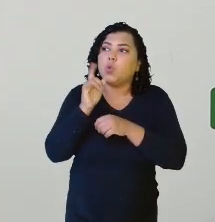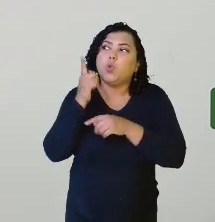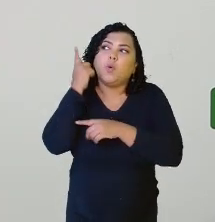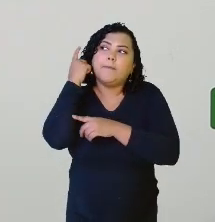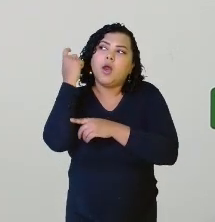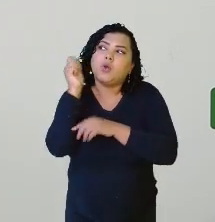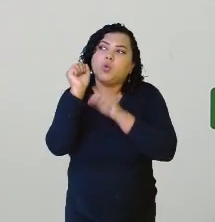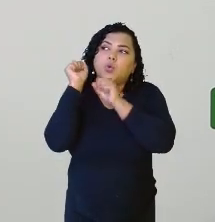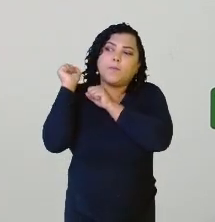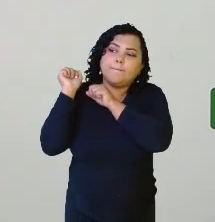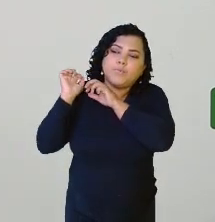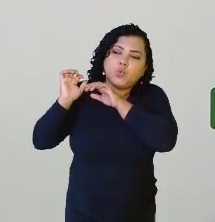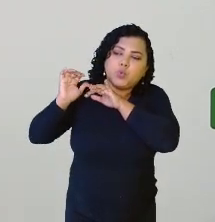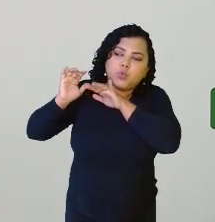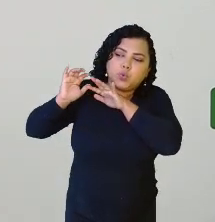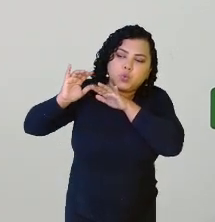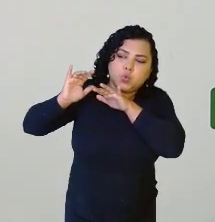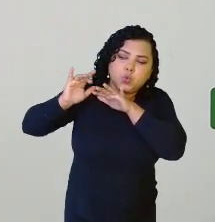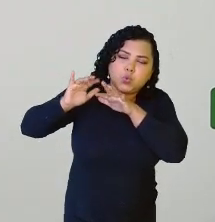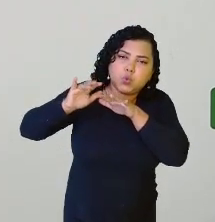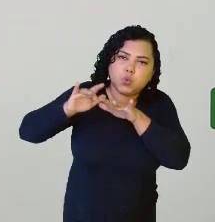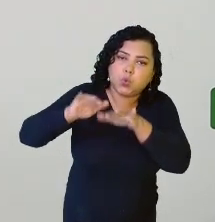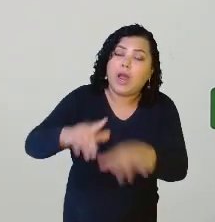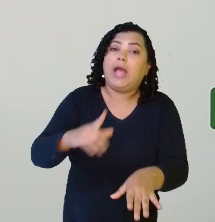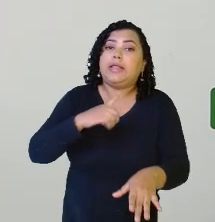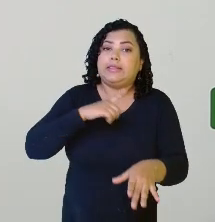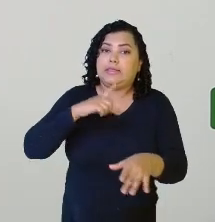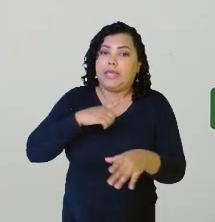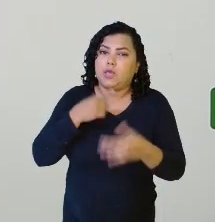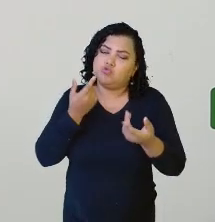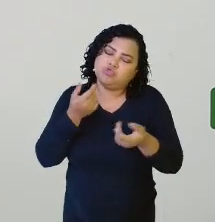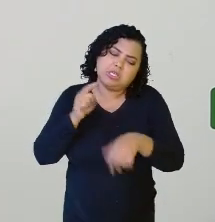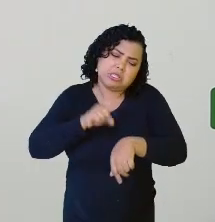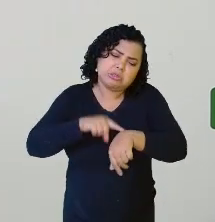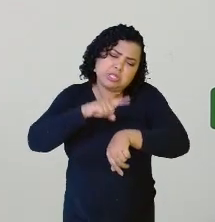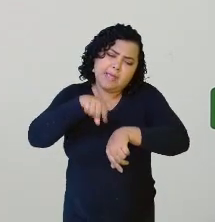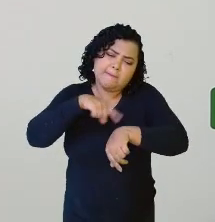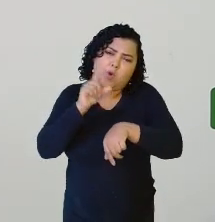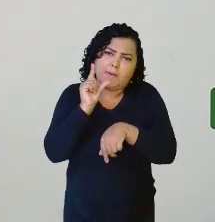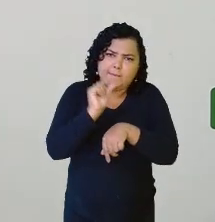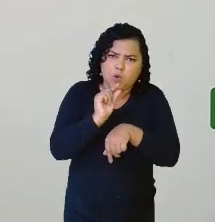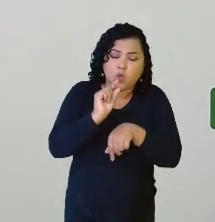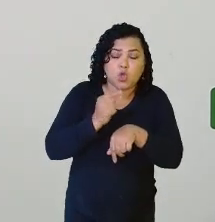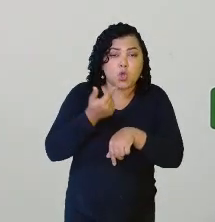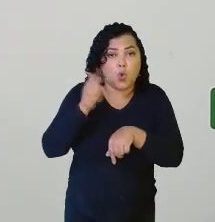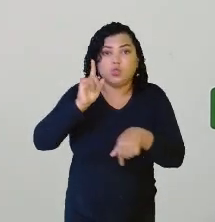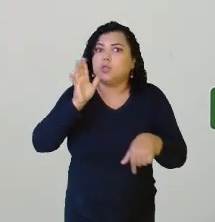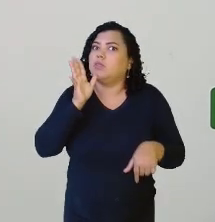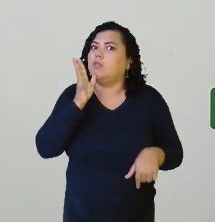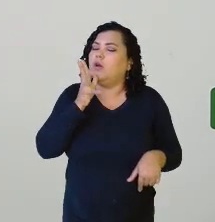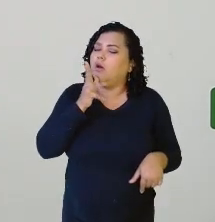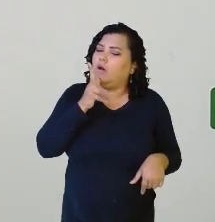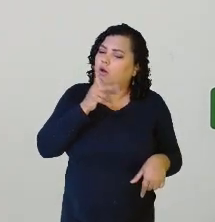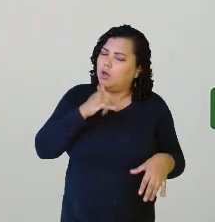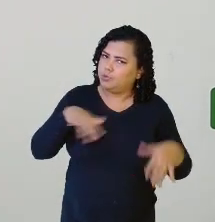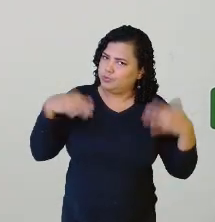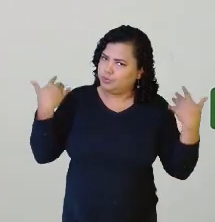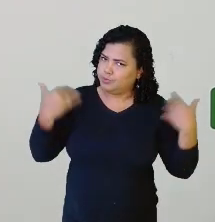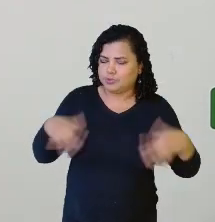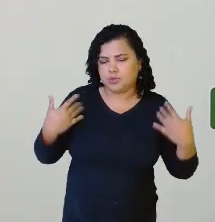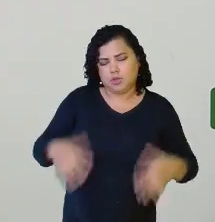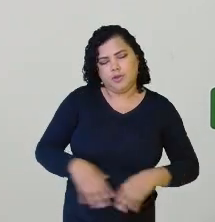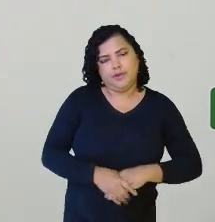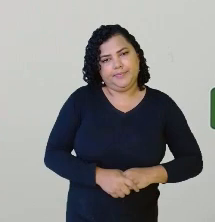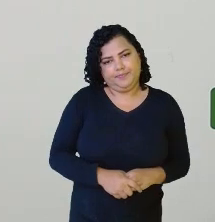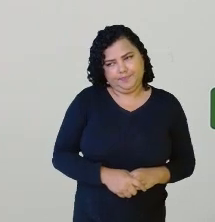som. Há sons que são curtos e outros que são longos. Então, eu trouxe também aqui alguns exemplos de